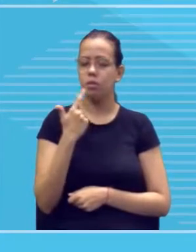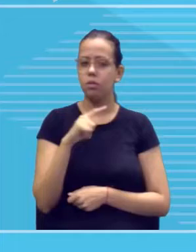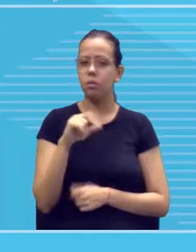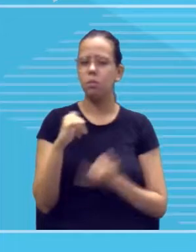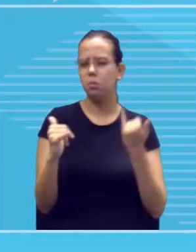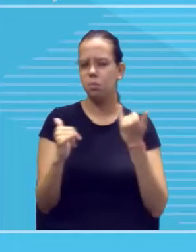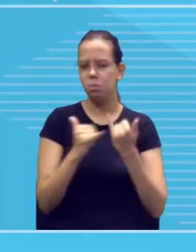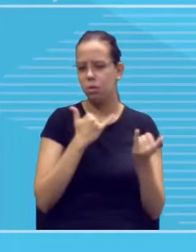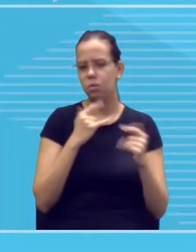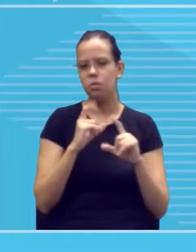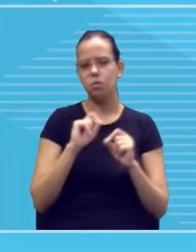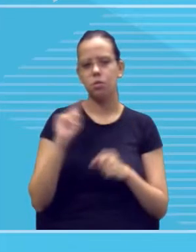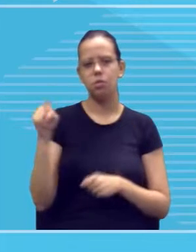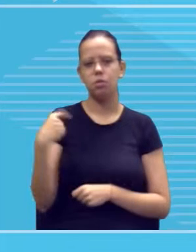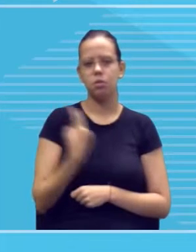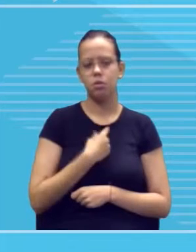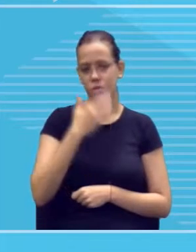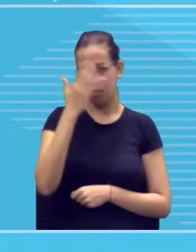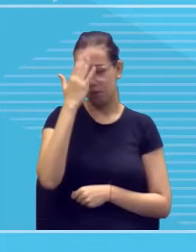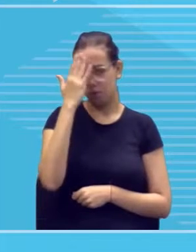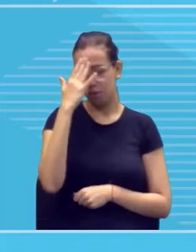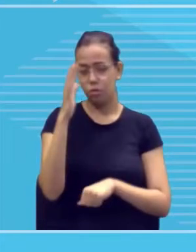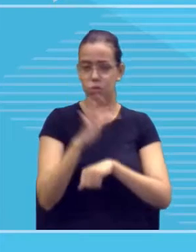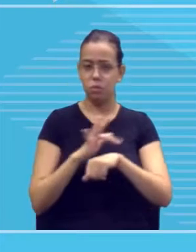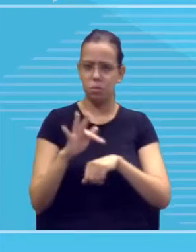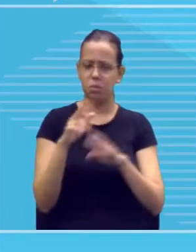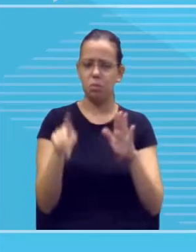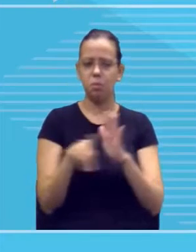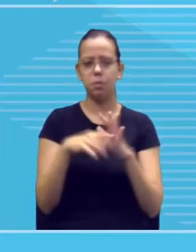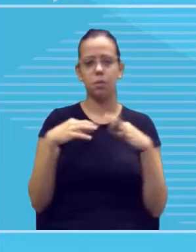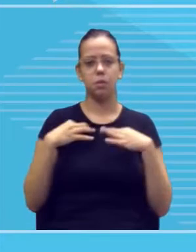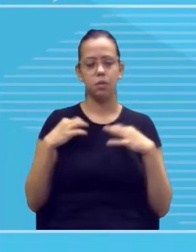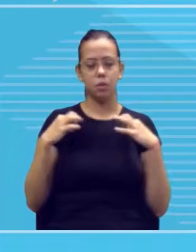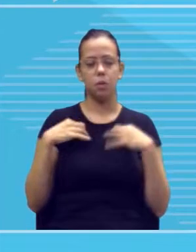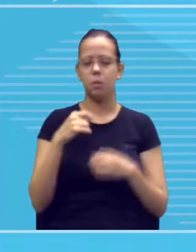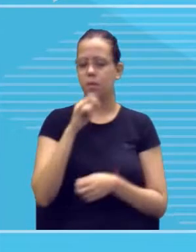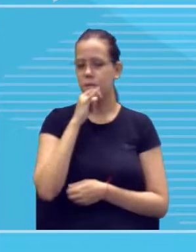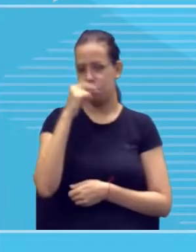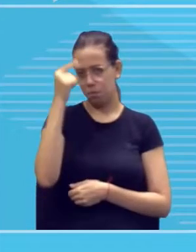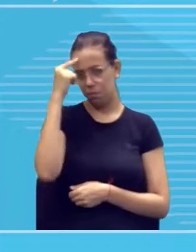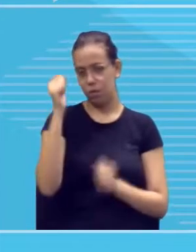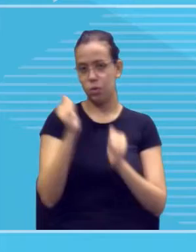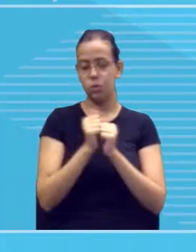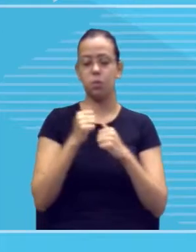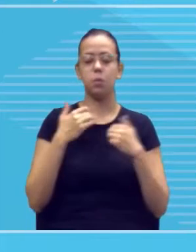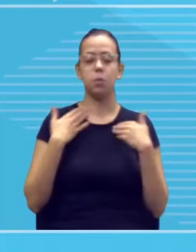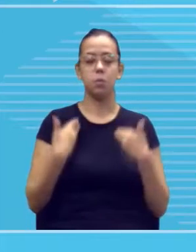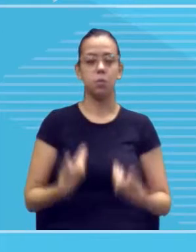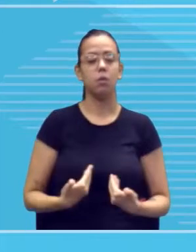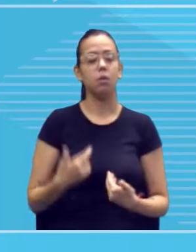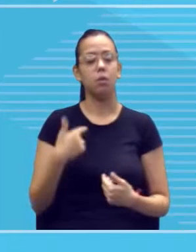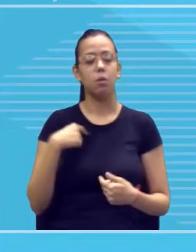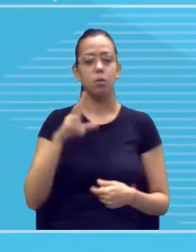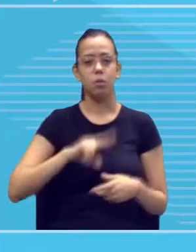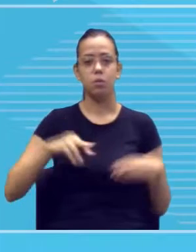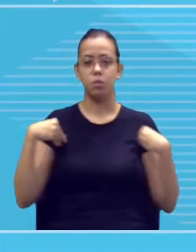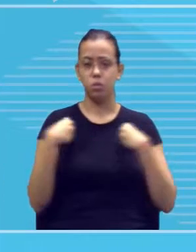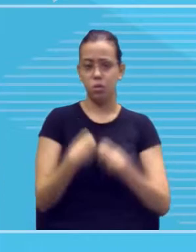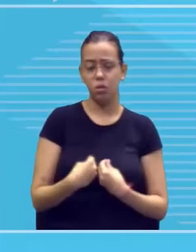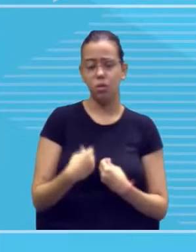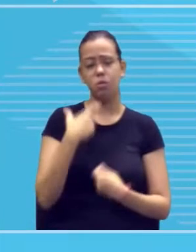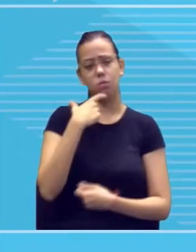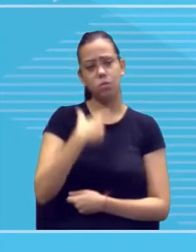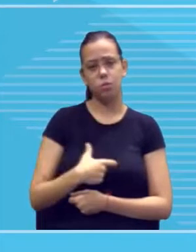próxima aquilo que a gente entende de formalidade de roupas pensa comigo aqui eu tô usando um jaleco agora para trabalhar eu sou professor